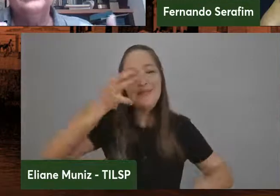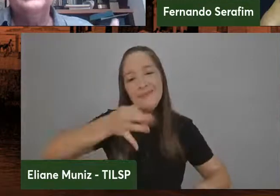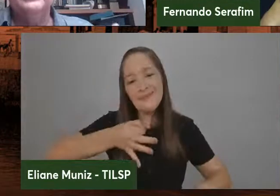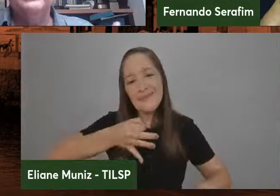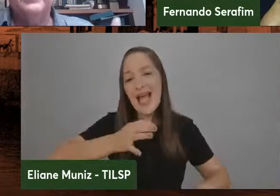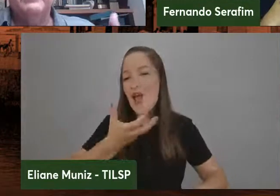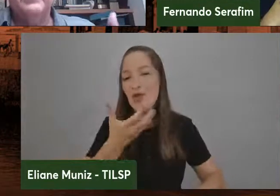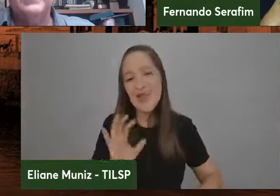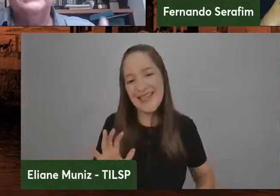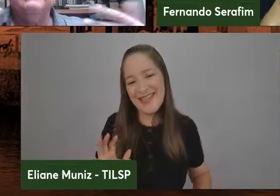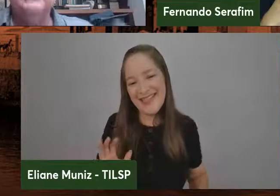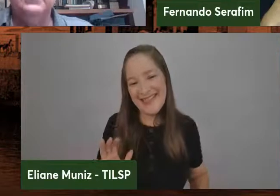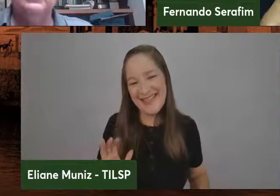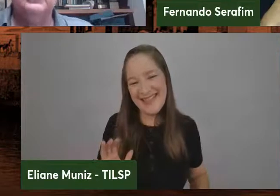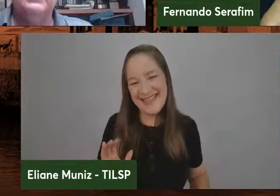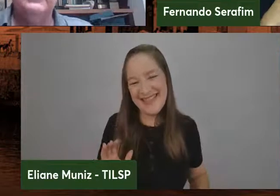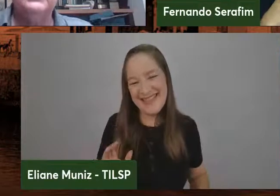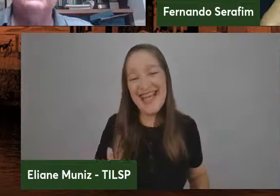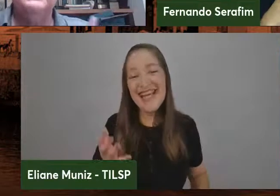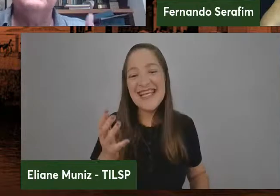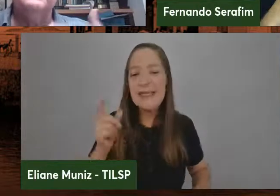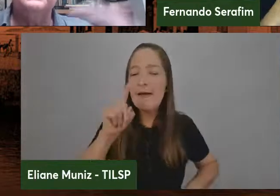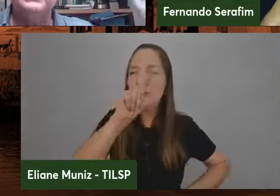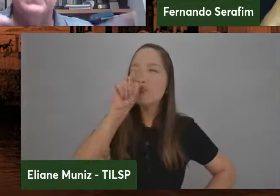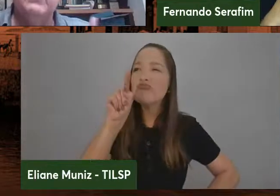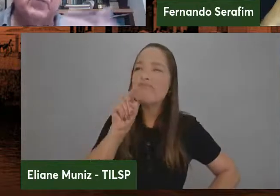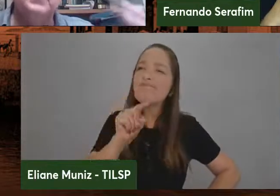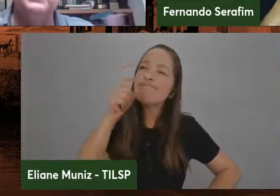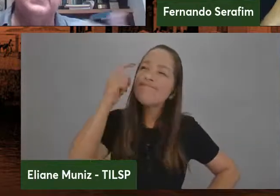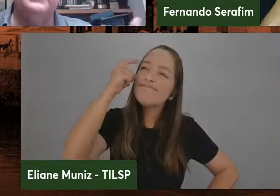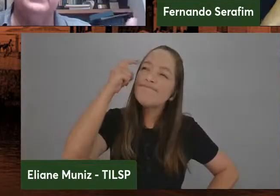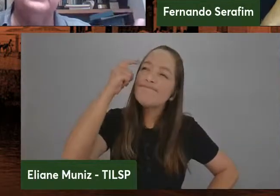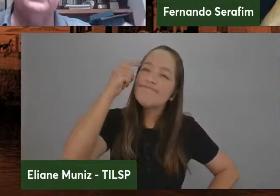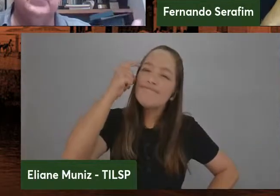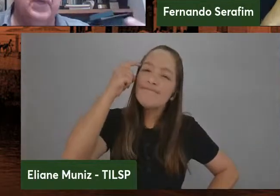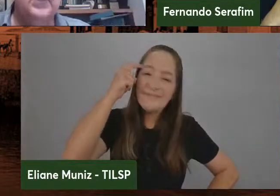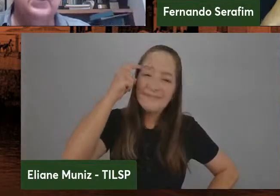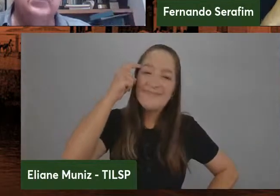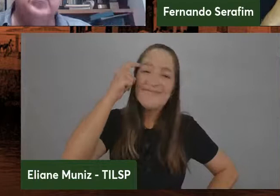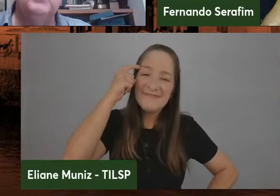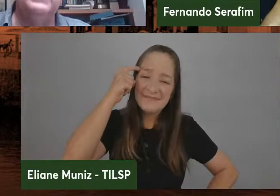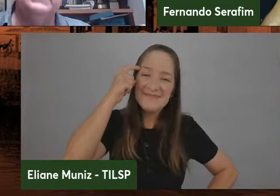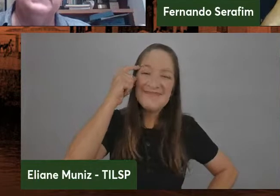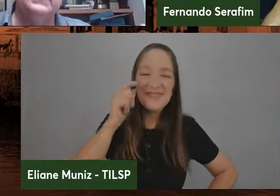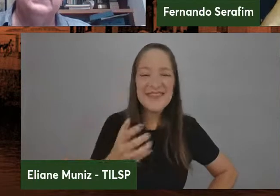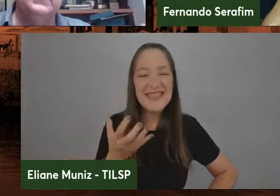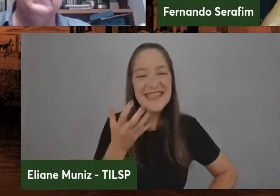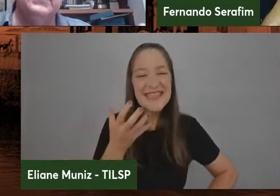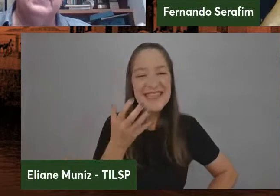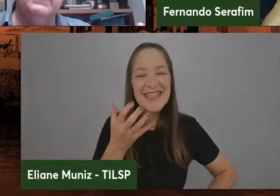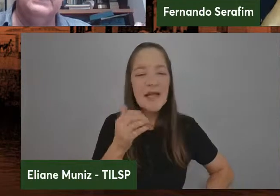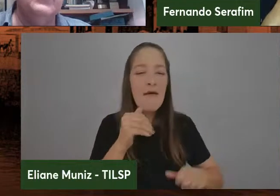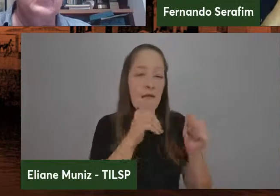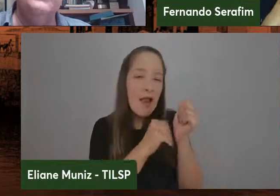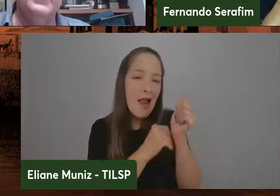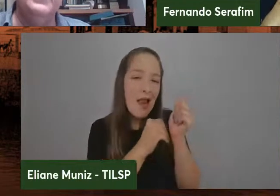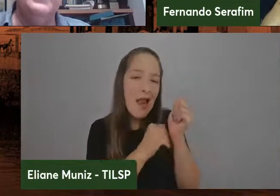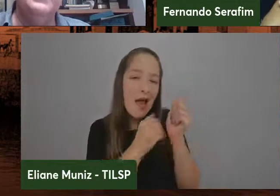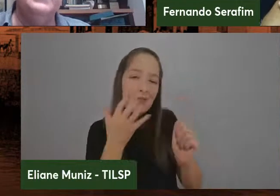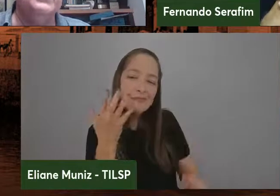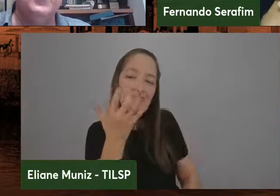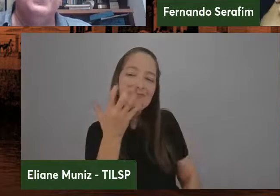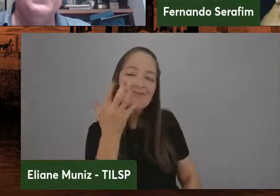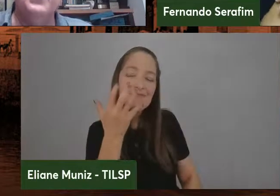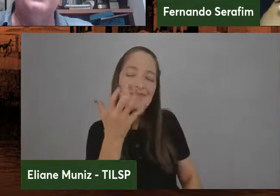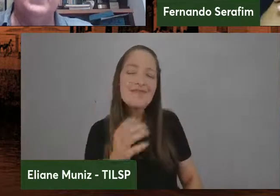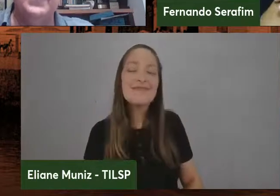quis que isso ficasse ambíguo, que fosse um dos mistérios do romance. Né? Aquilo que eu falei,